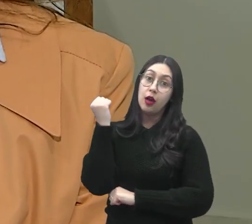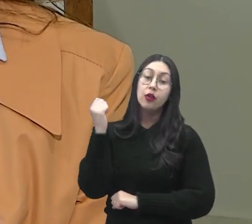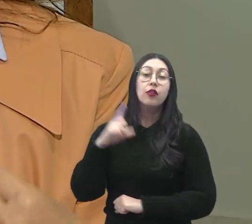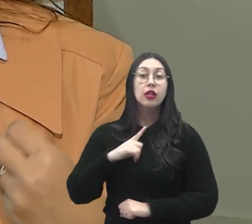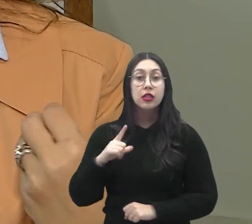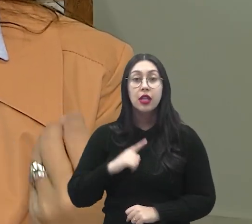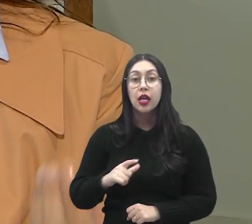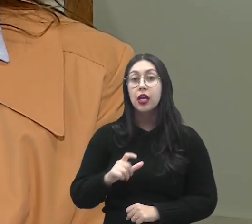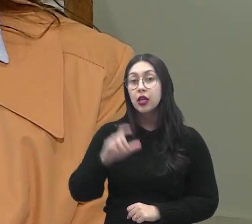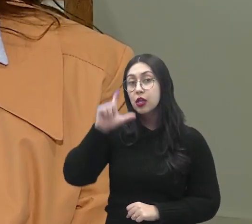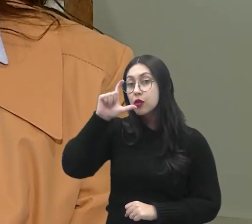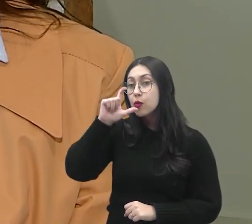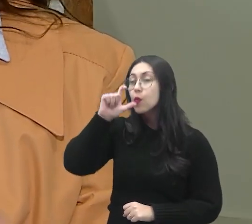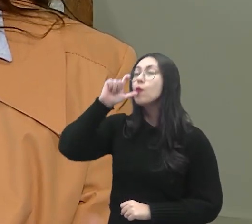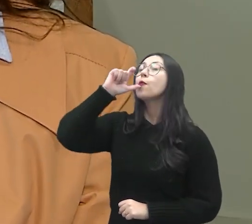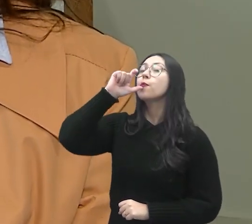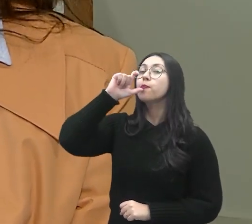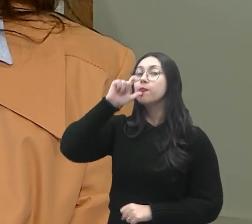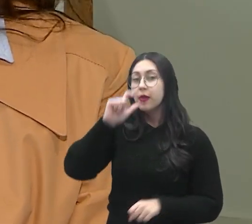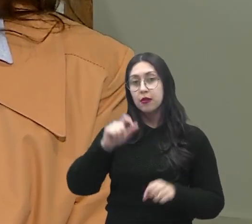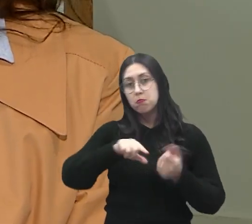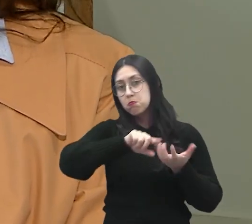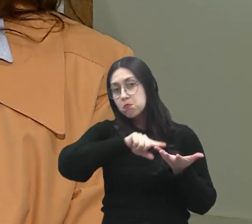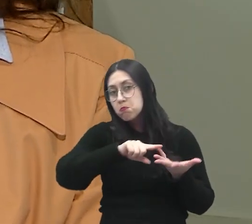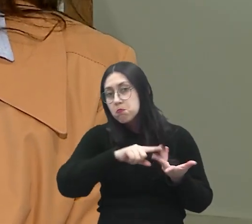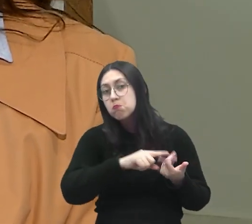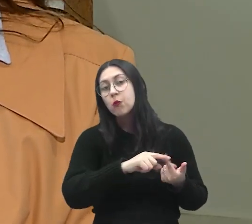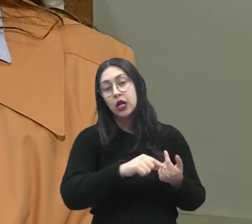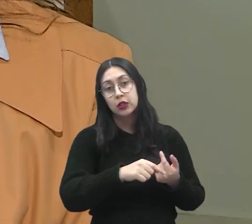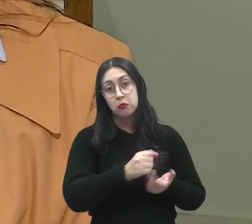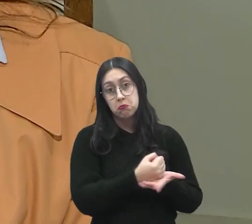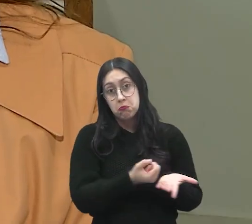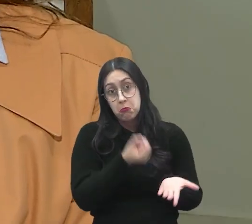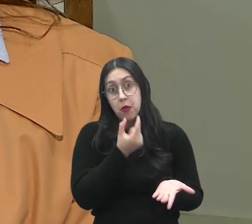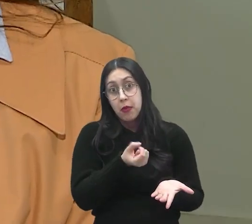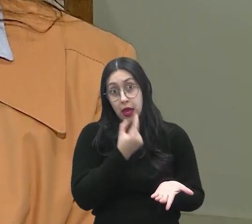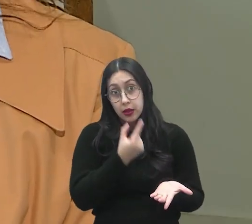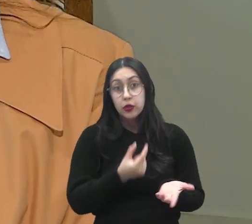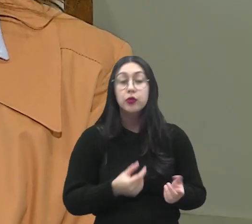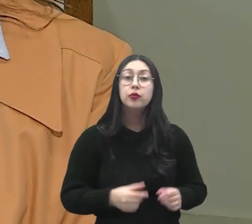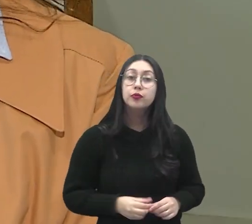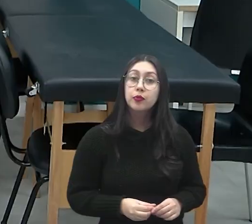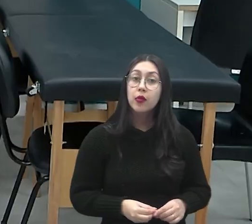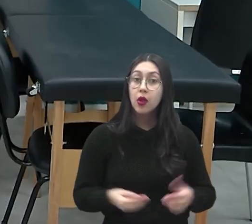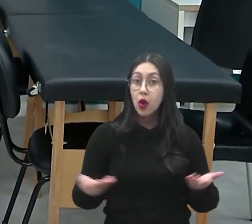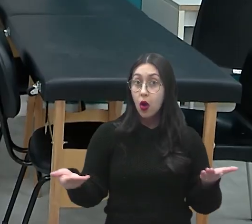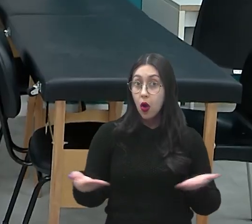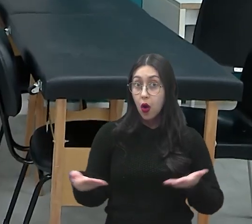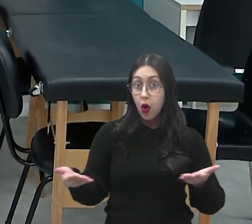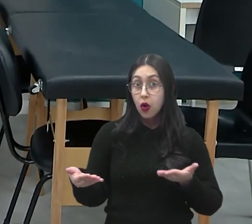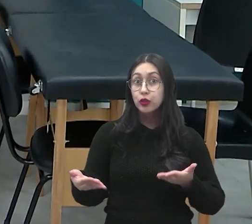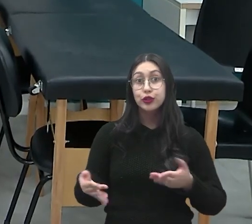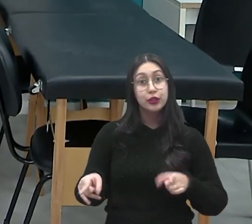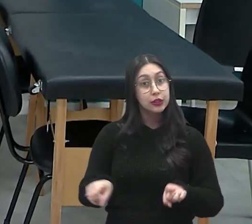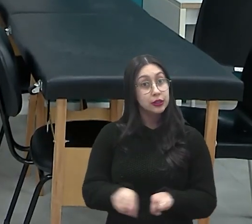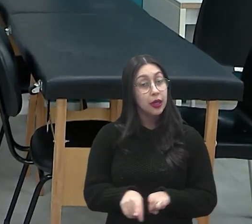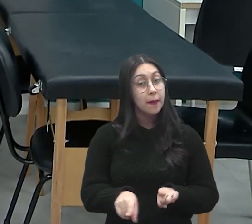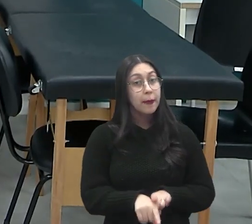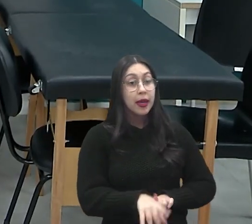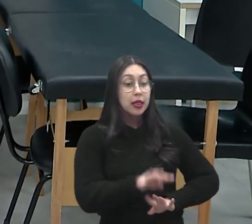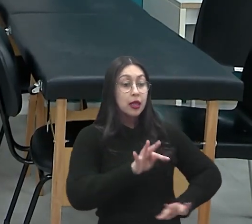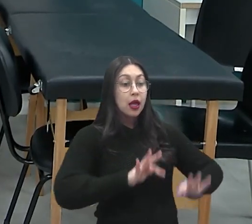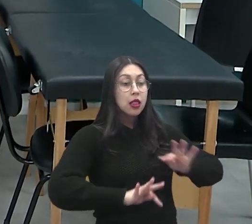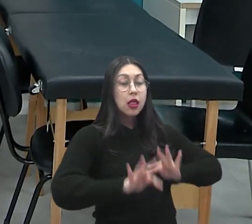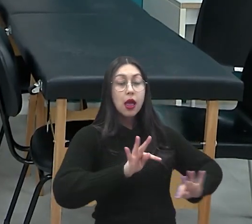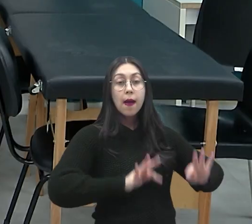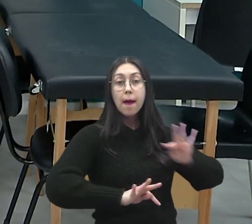são as famosas medicações inalatórias, as bombinhas que a gente tem por aí de tratamento, e não só de crise. Atualmente, um dos